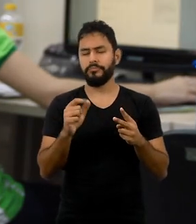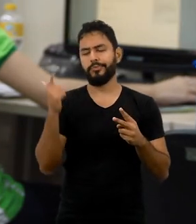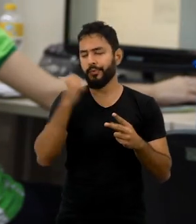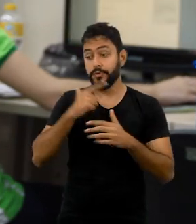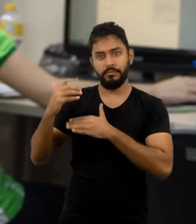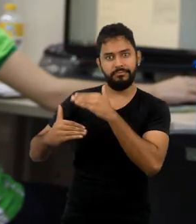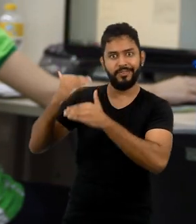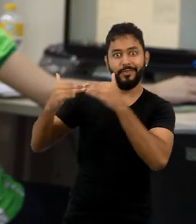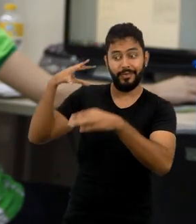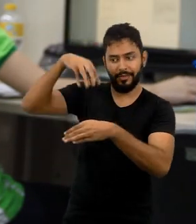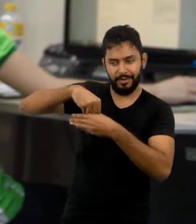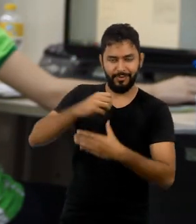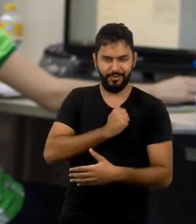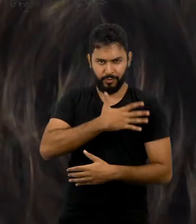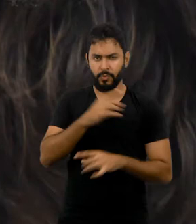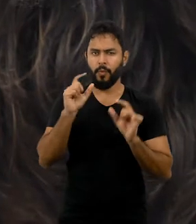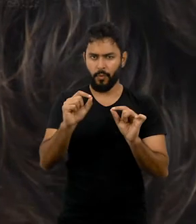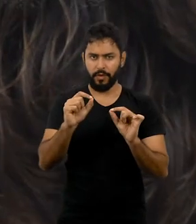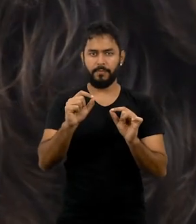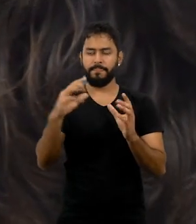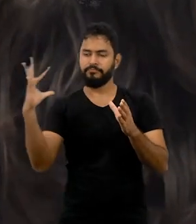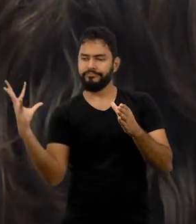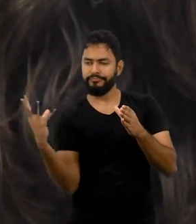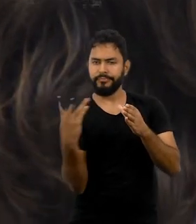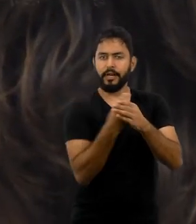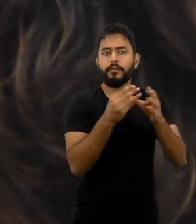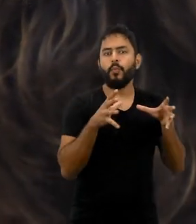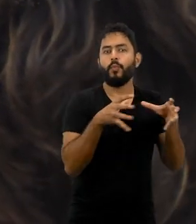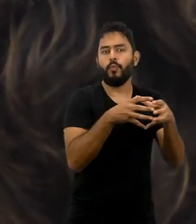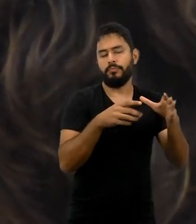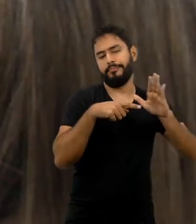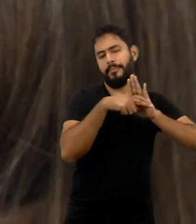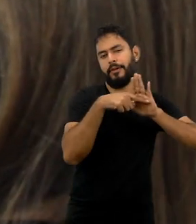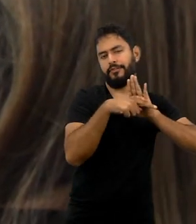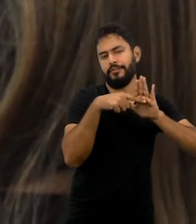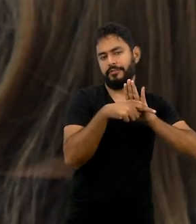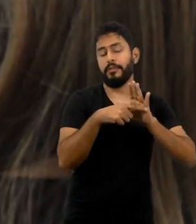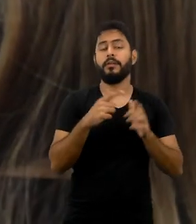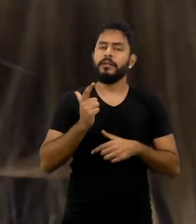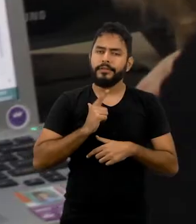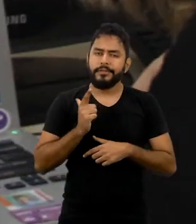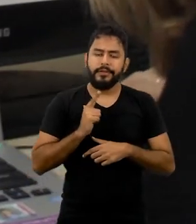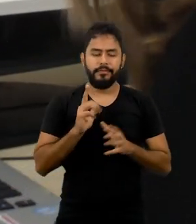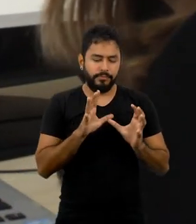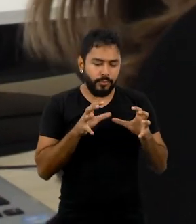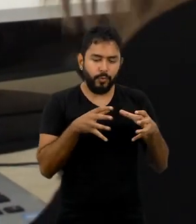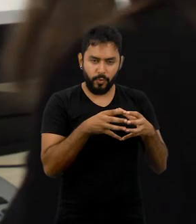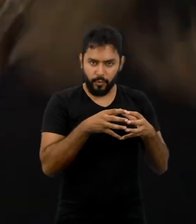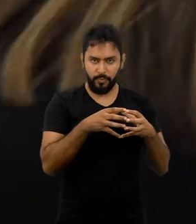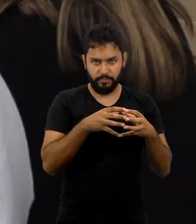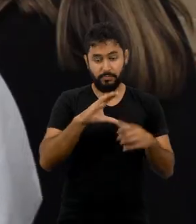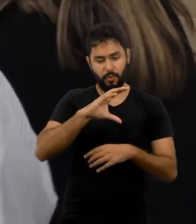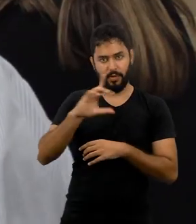conseguiu desenvolver aqui dentro do Instituto é a integração de vários grupos de pesquisa. Então, tem um grupo